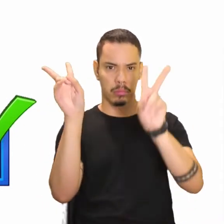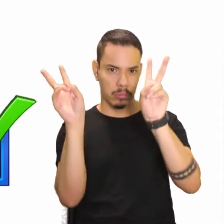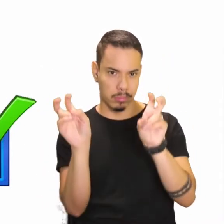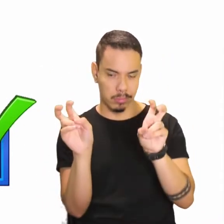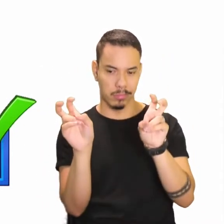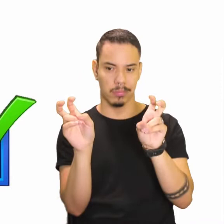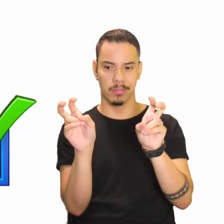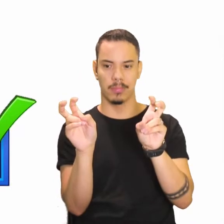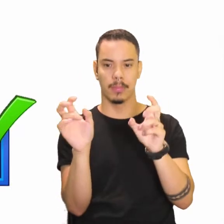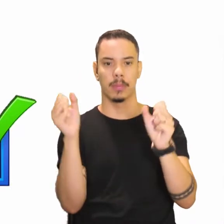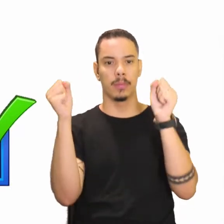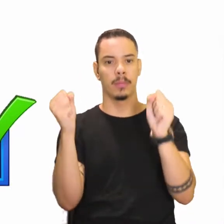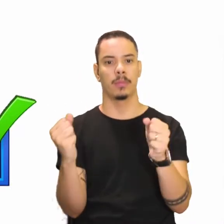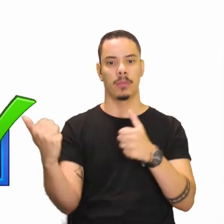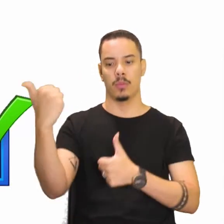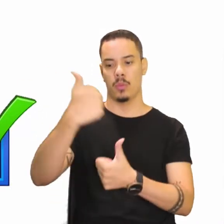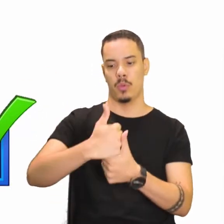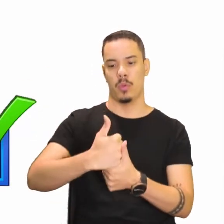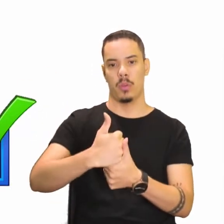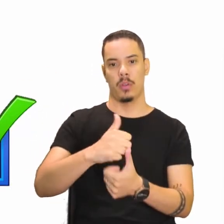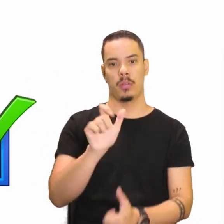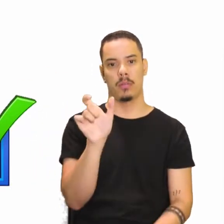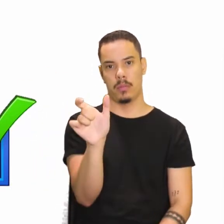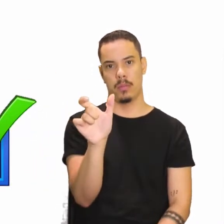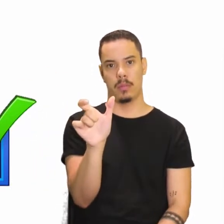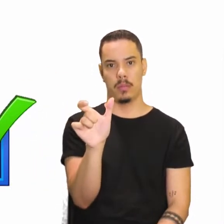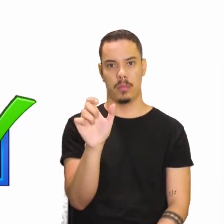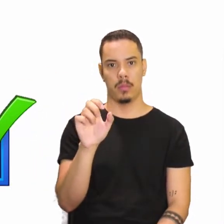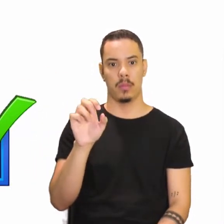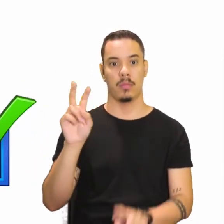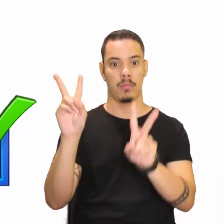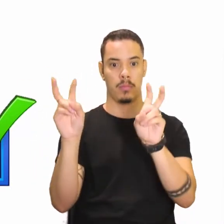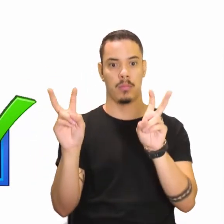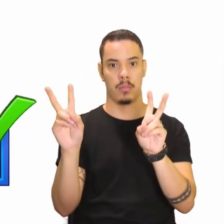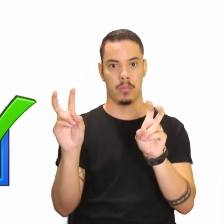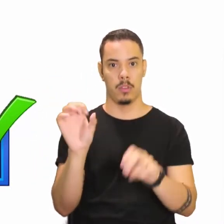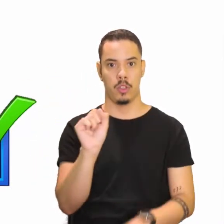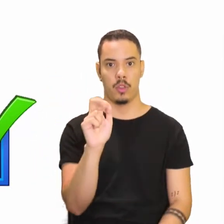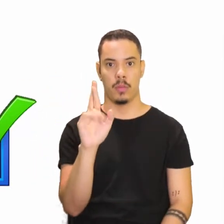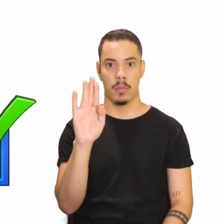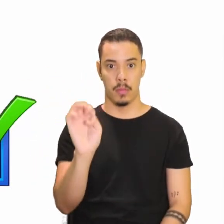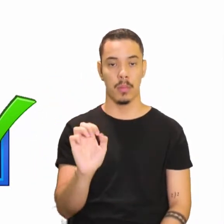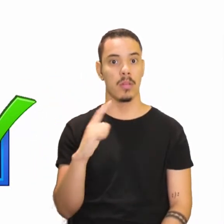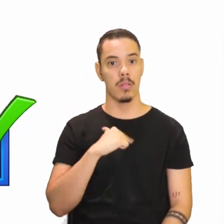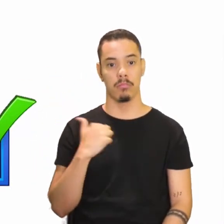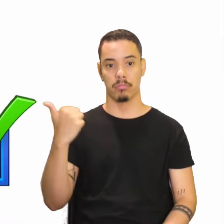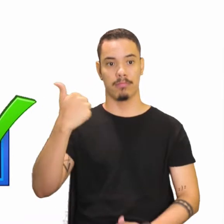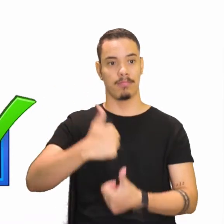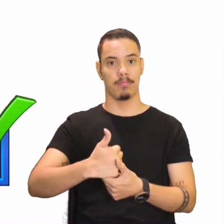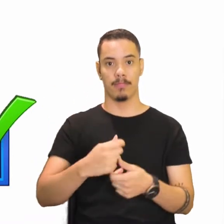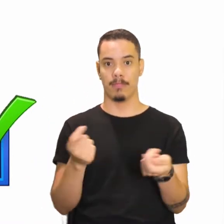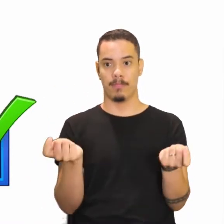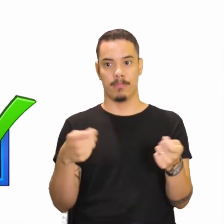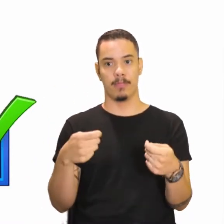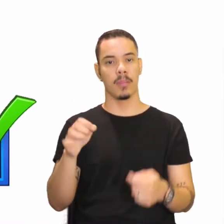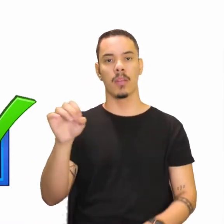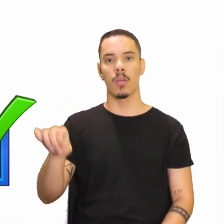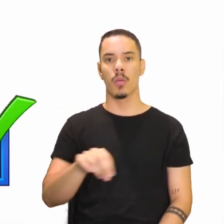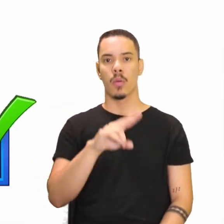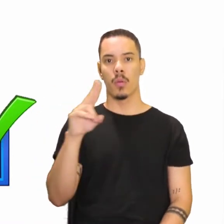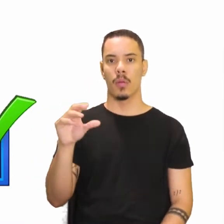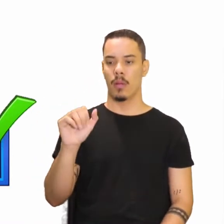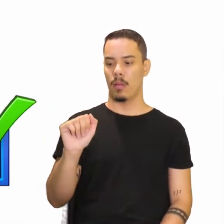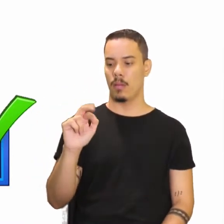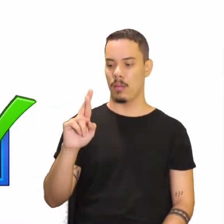Se é assunto, eu posso trocar pela palavra sobre, né? Você vai substituir por sobre ou a respeito